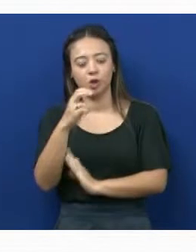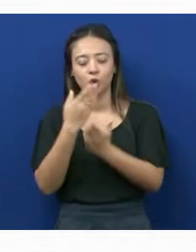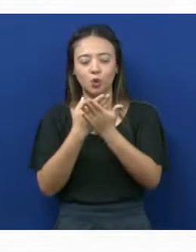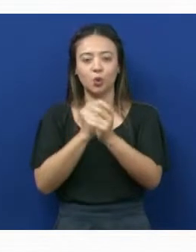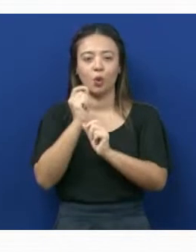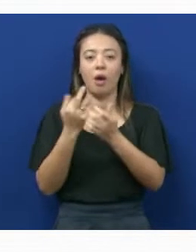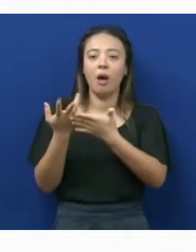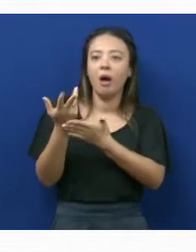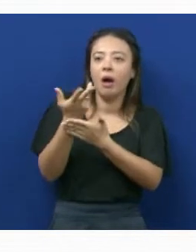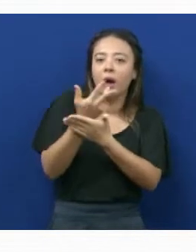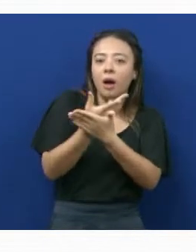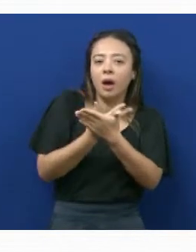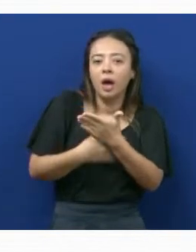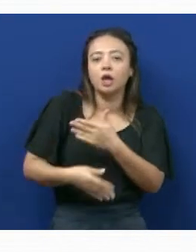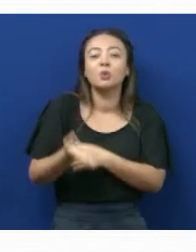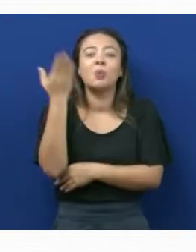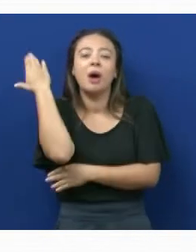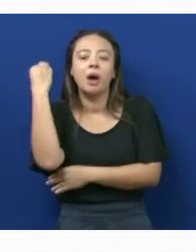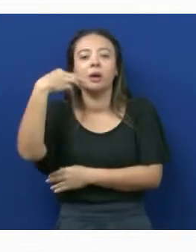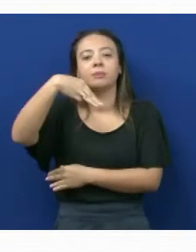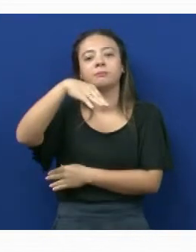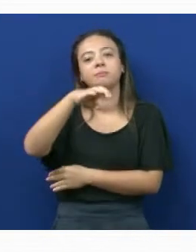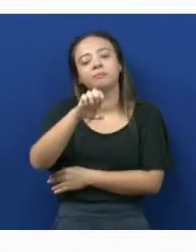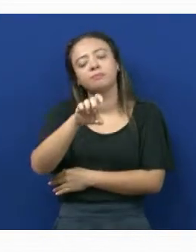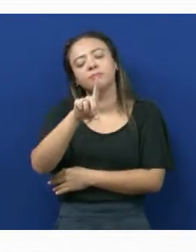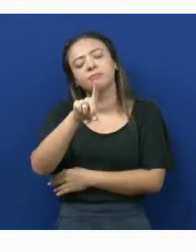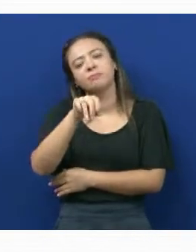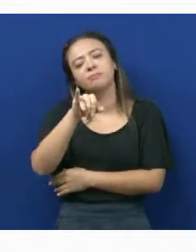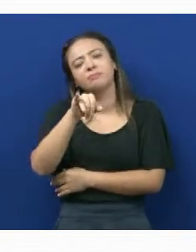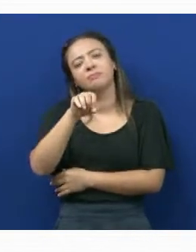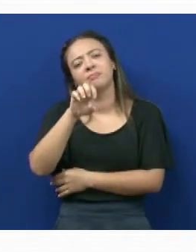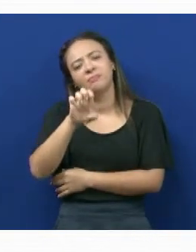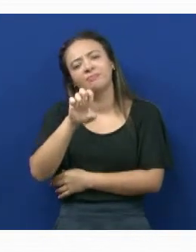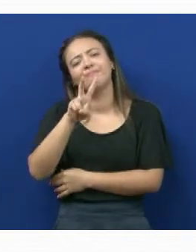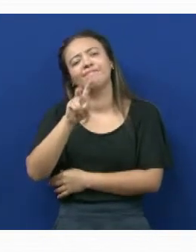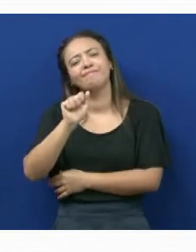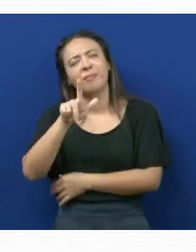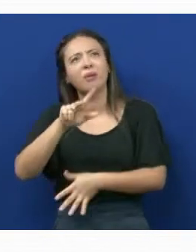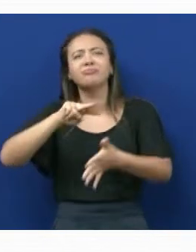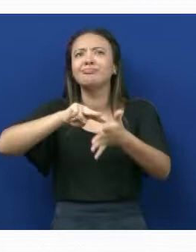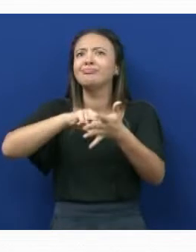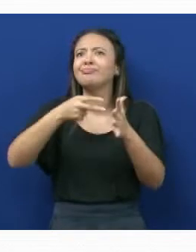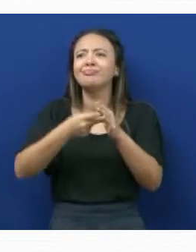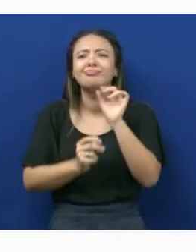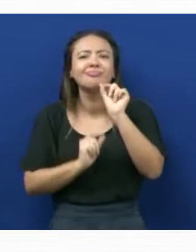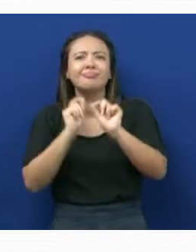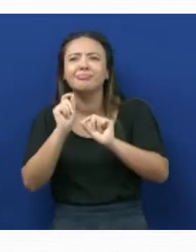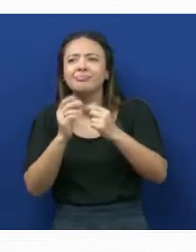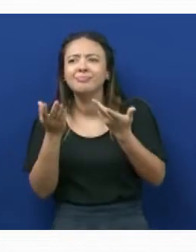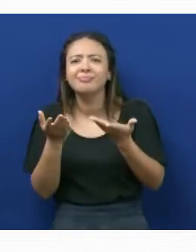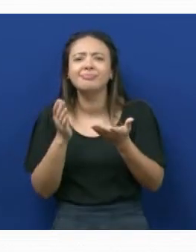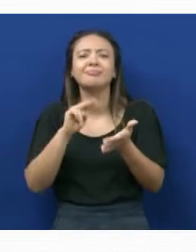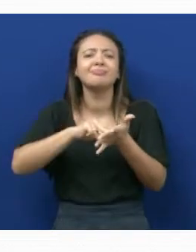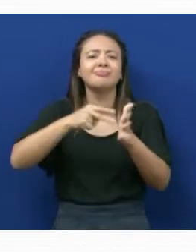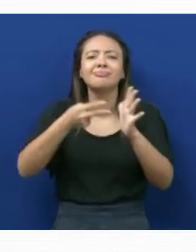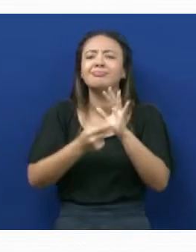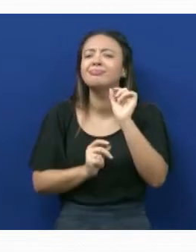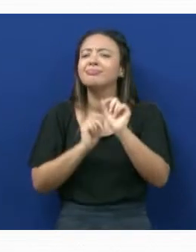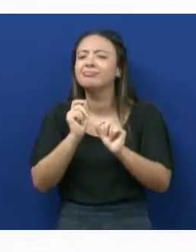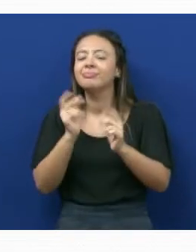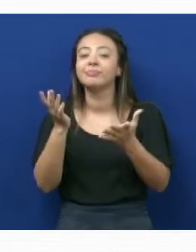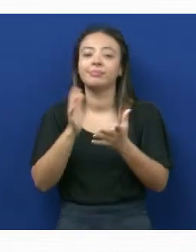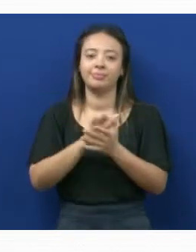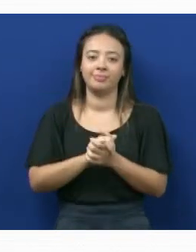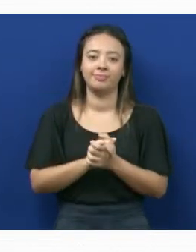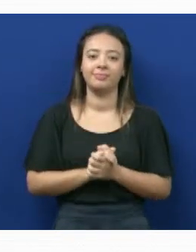a arte medieval. O que é isso, professora? Meu Deus do céu, o que é essa arte medieval? O que isso significa? A